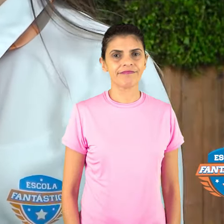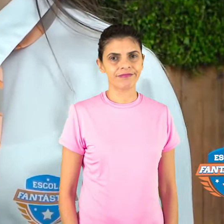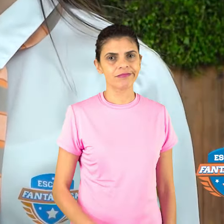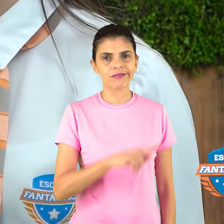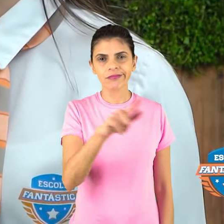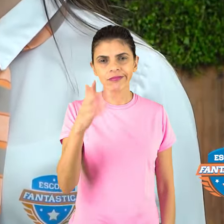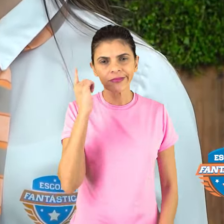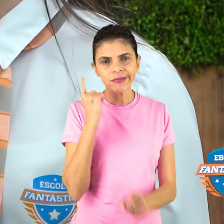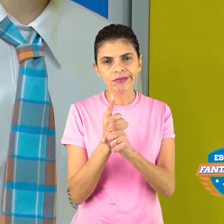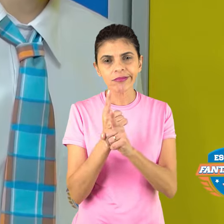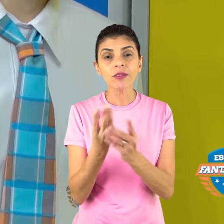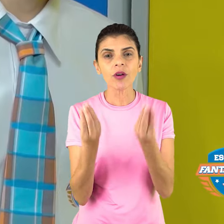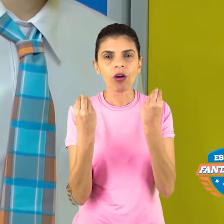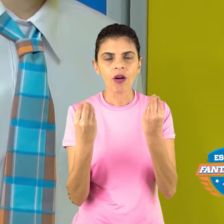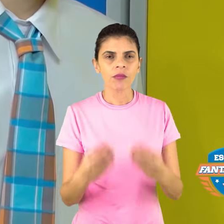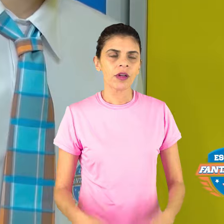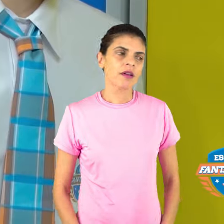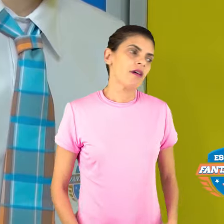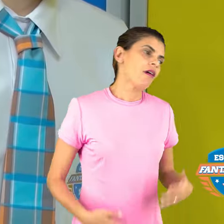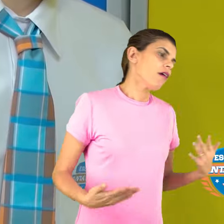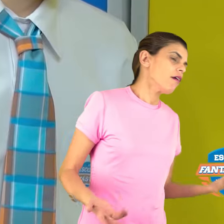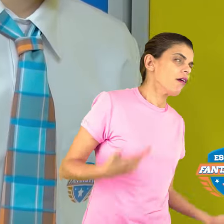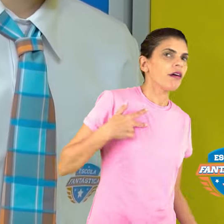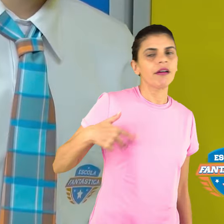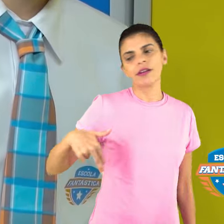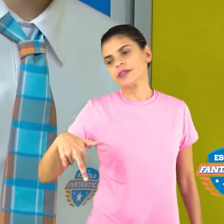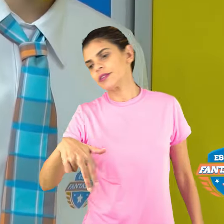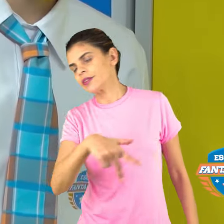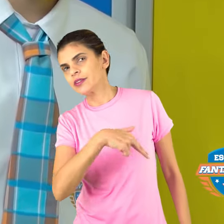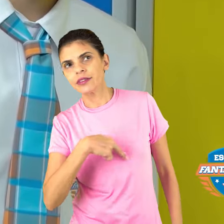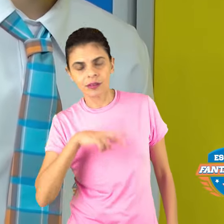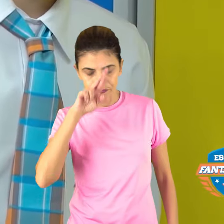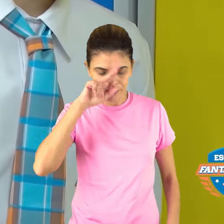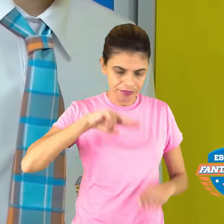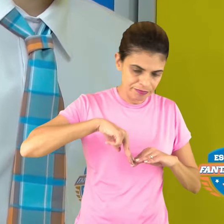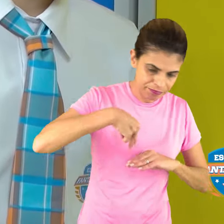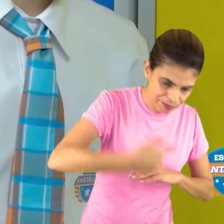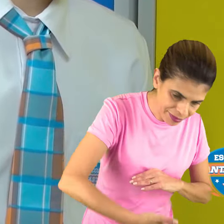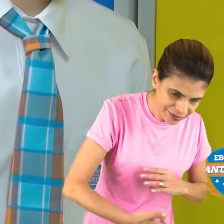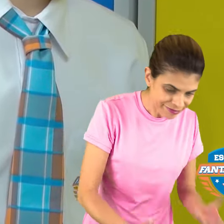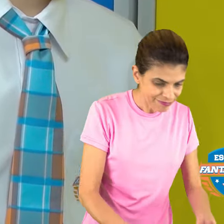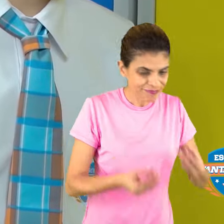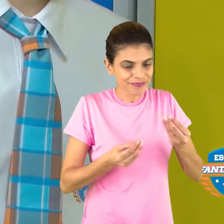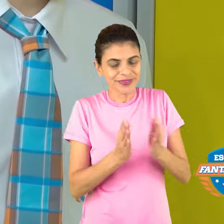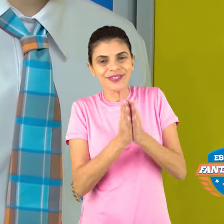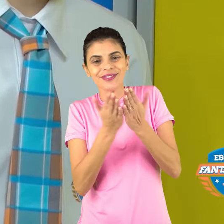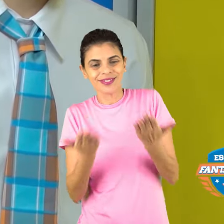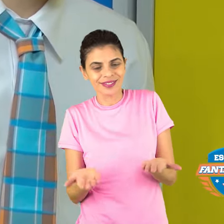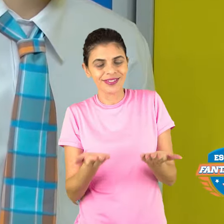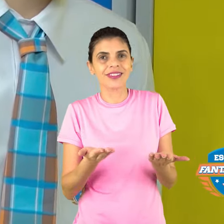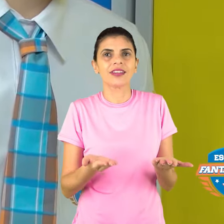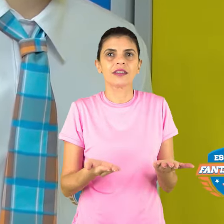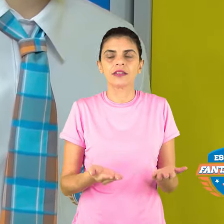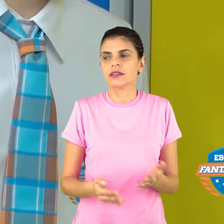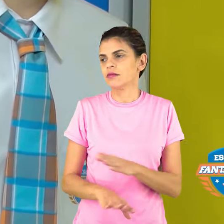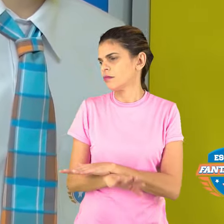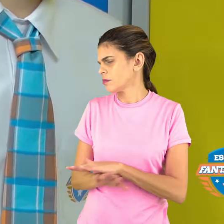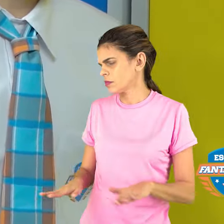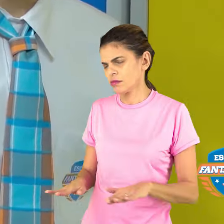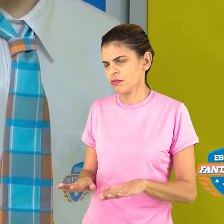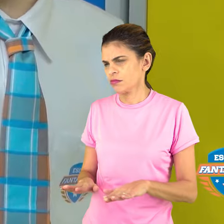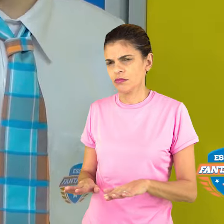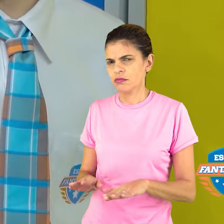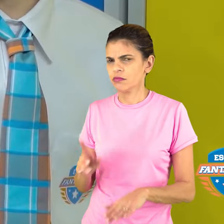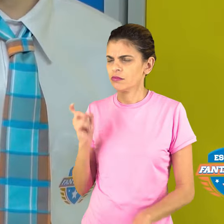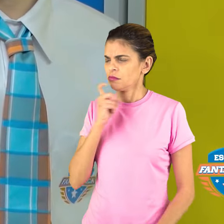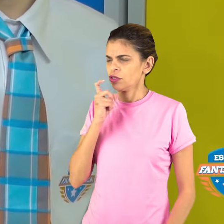Como vocês descobriram? Bom, eu tava andando pela sala e eu tropecei e caí com as mãos no seu diário com a página aberta. Para, Ana.